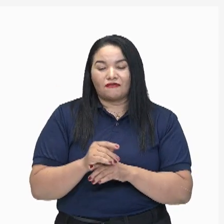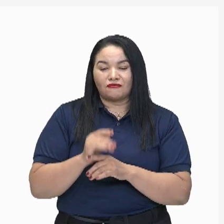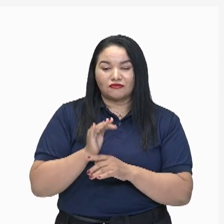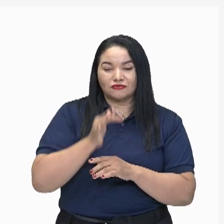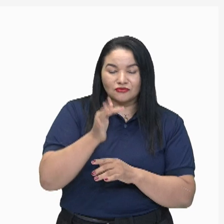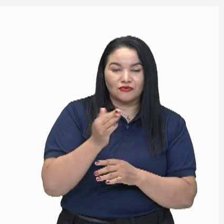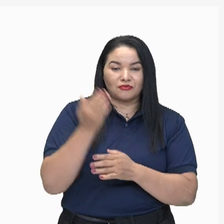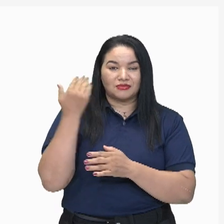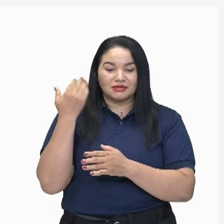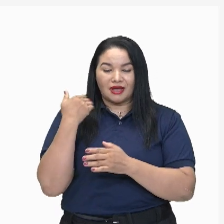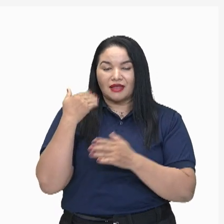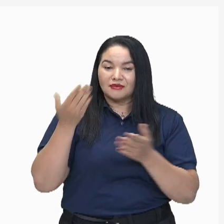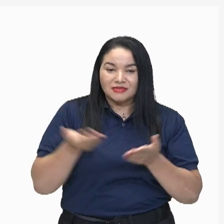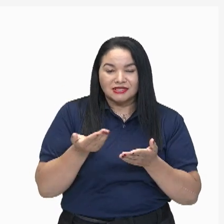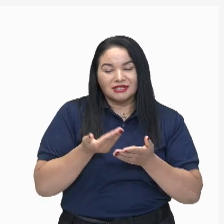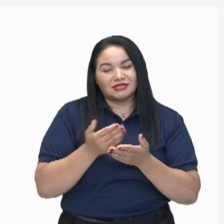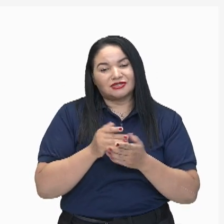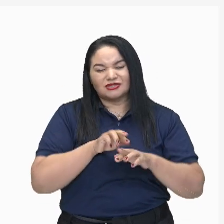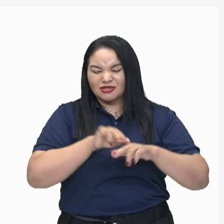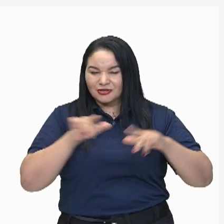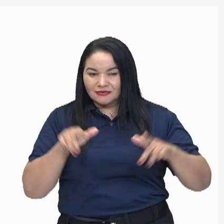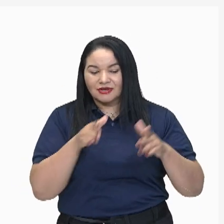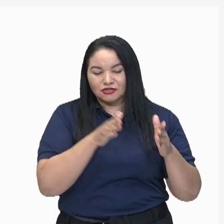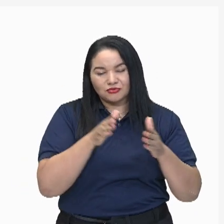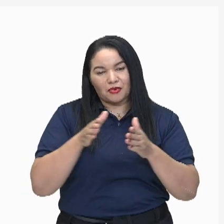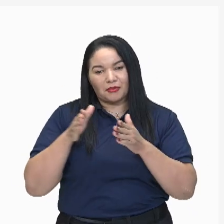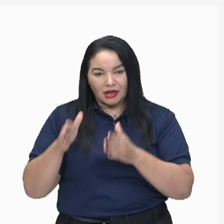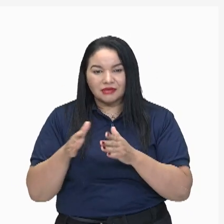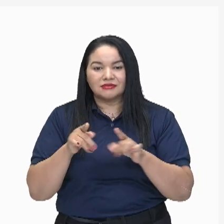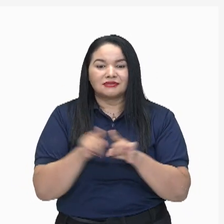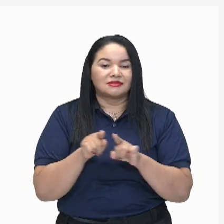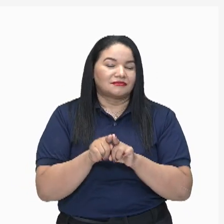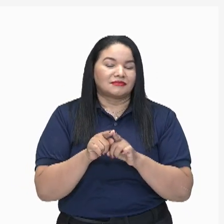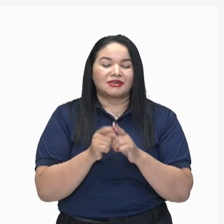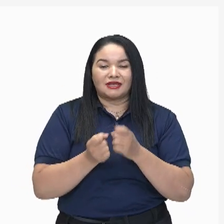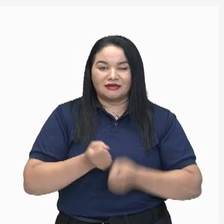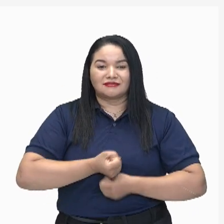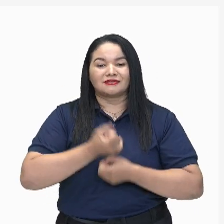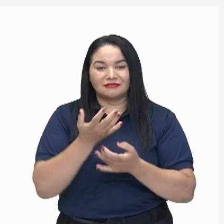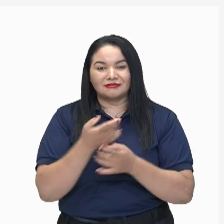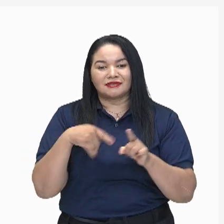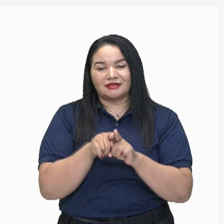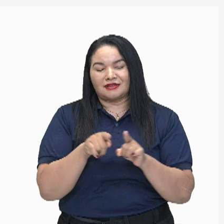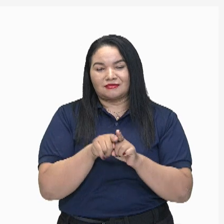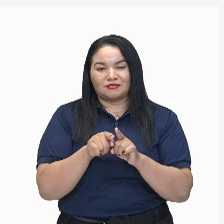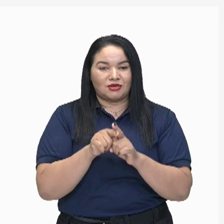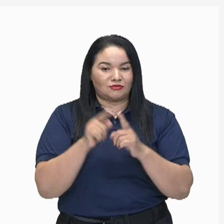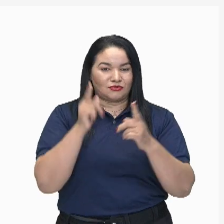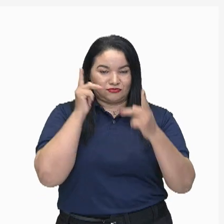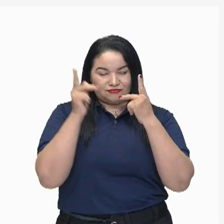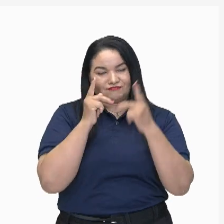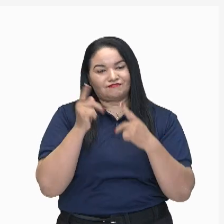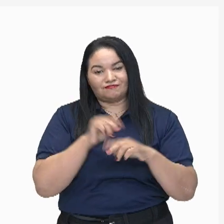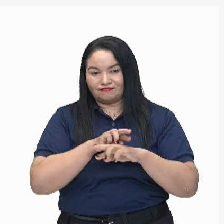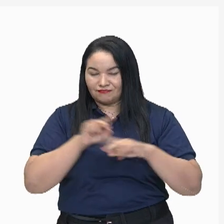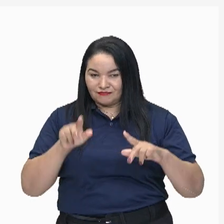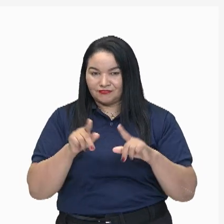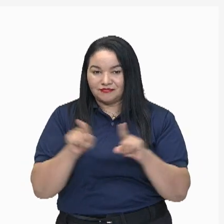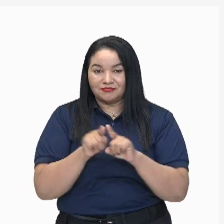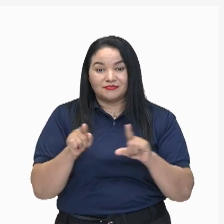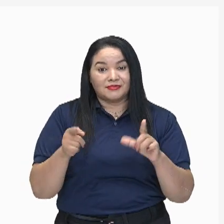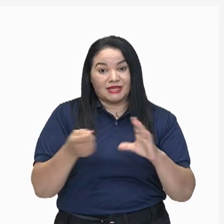presente, e isso vai construindo a narrativa. E uma forte carga psicológica. E as nossas características, temos